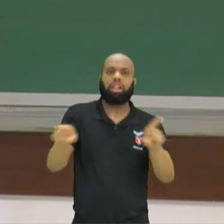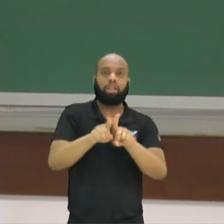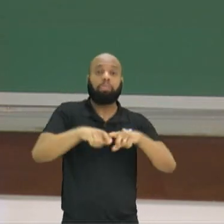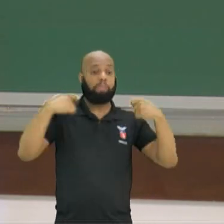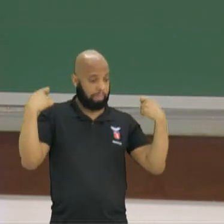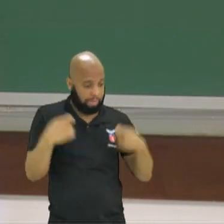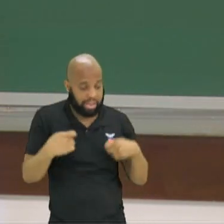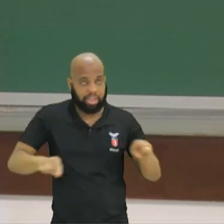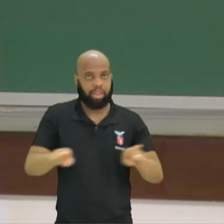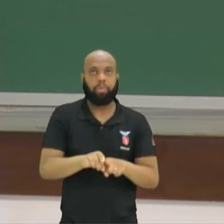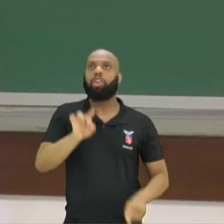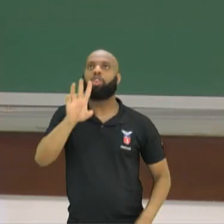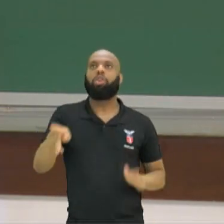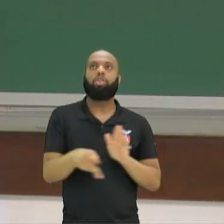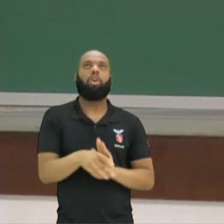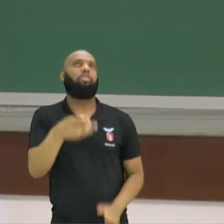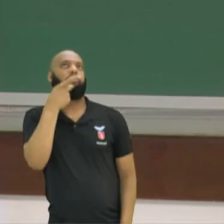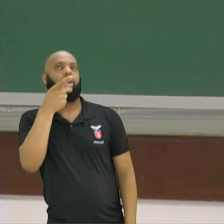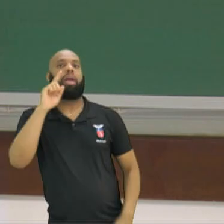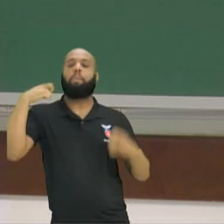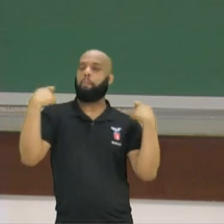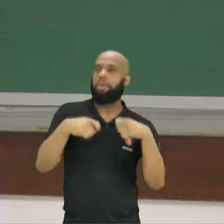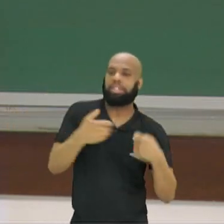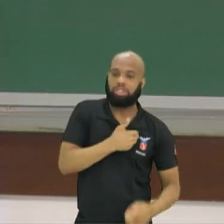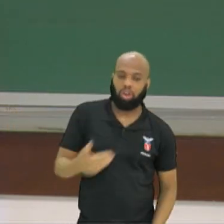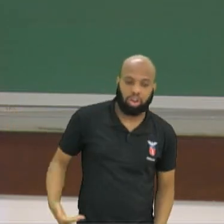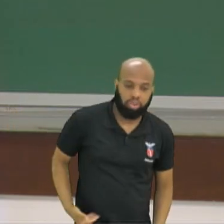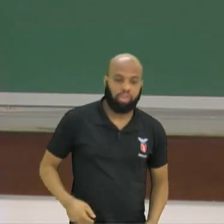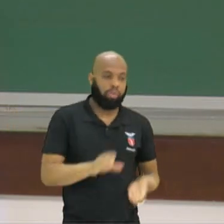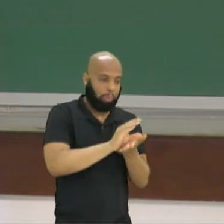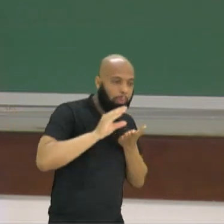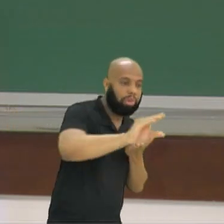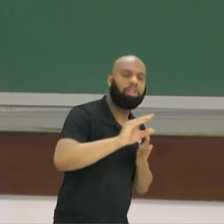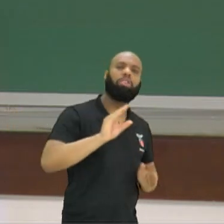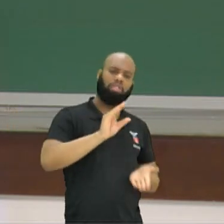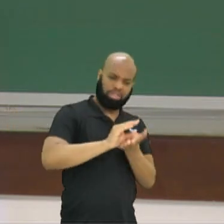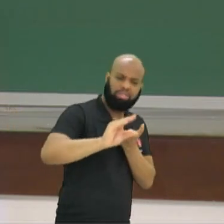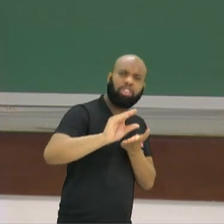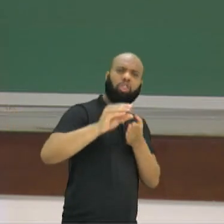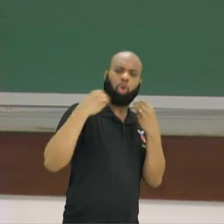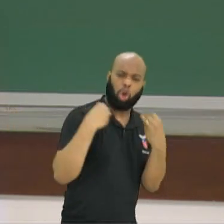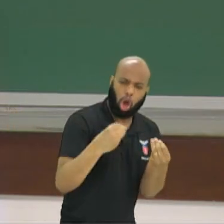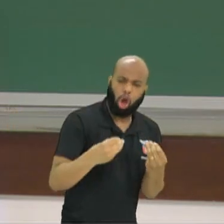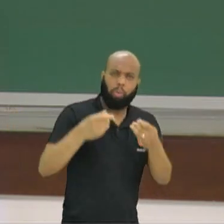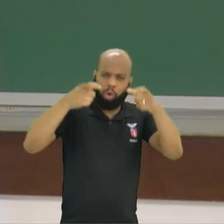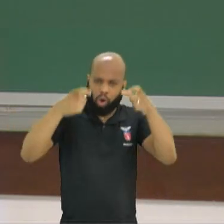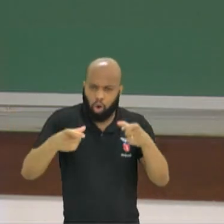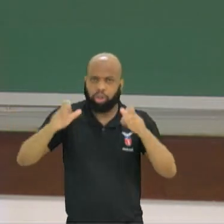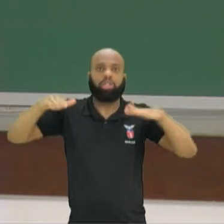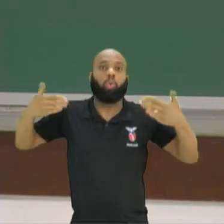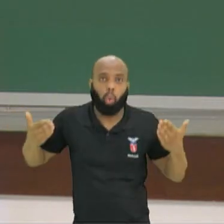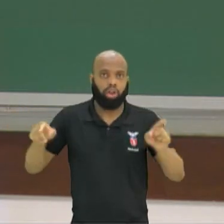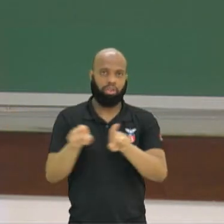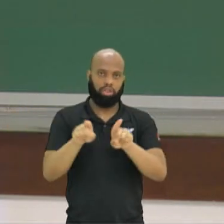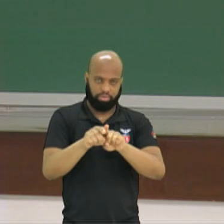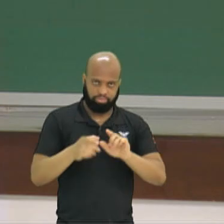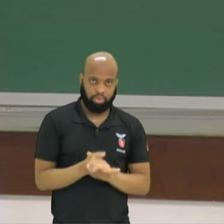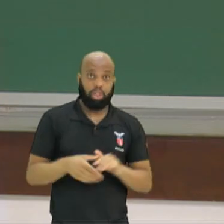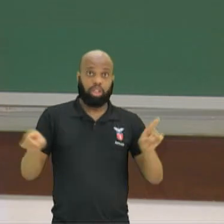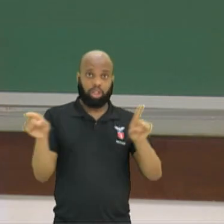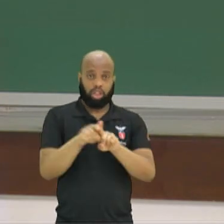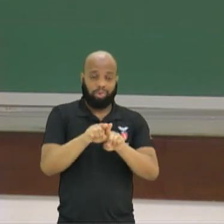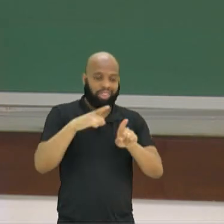detalhes, né? Eu não posso somente dizer, é preciso que o governo invista, mas invista como, quando, onde, beleza? E